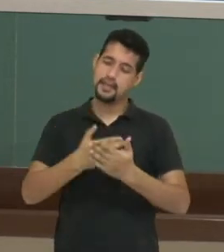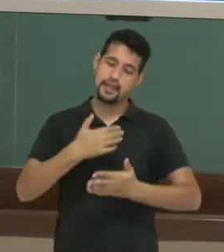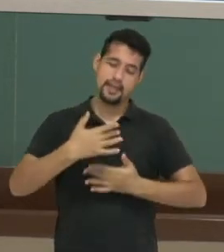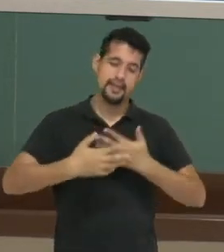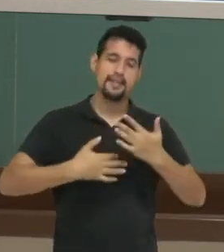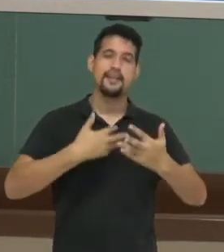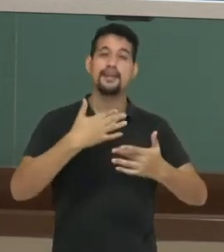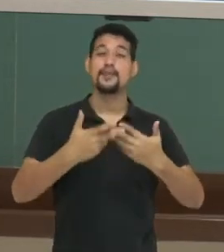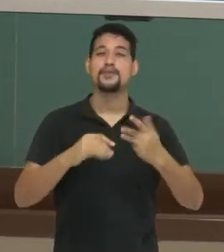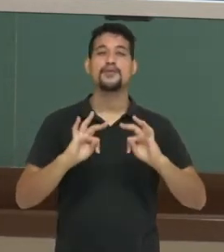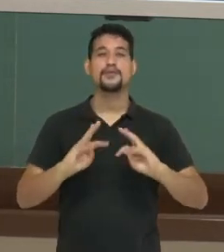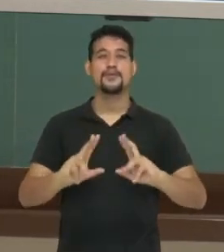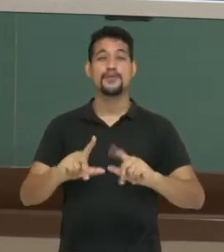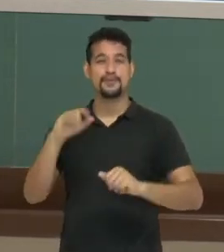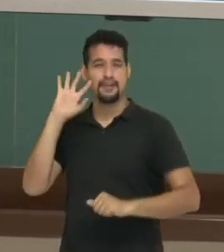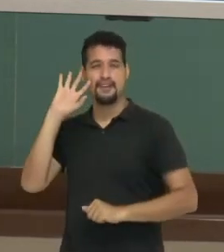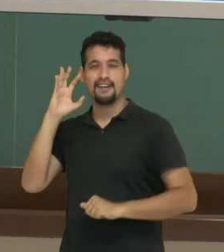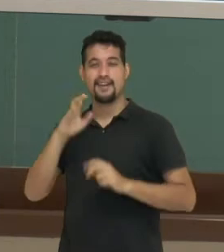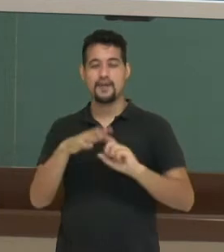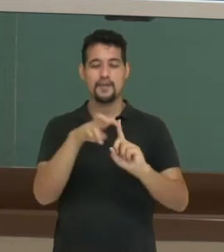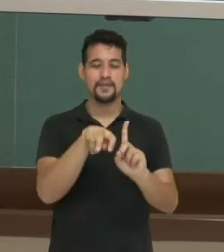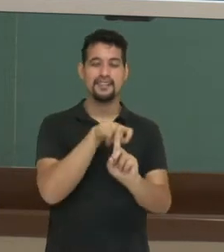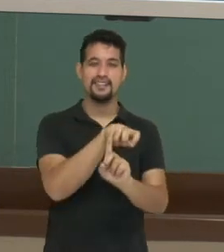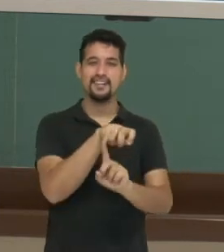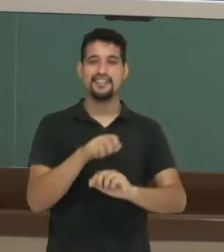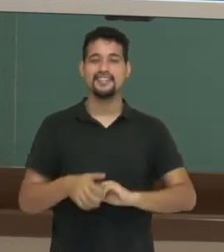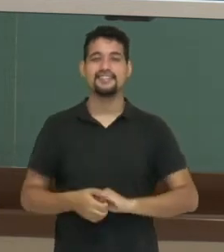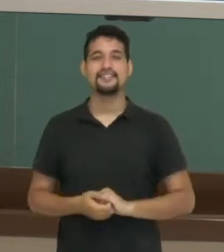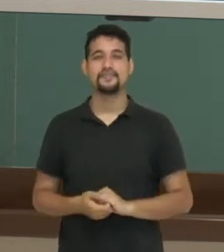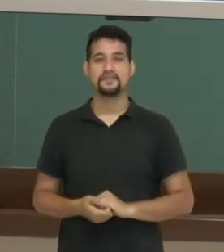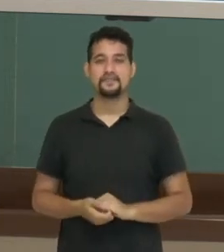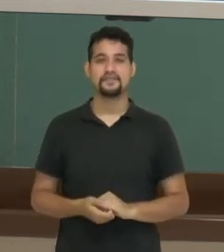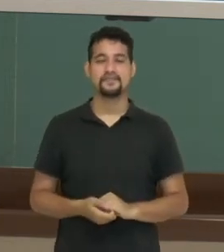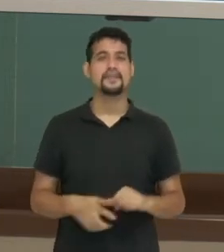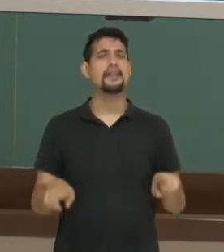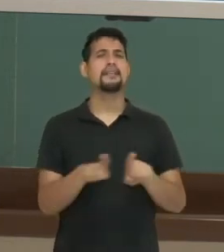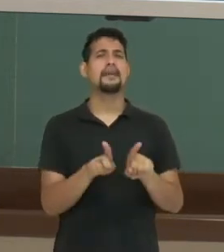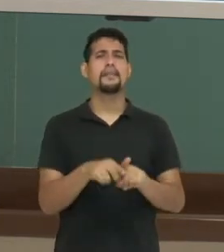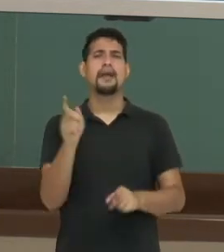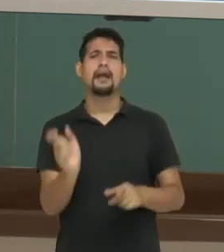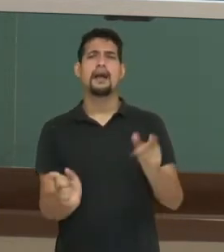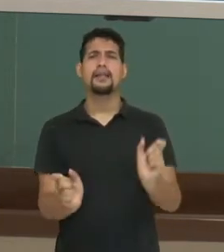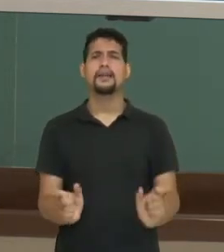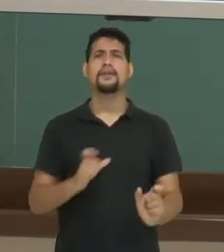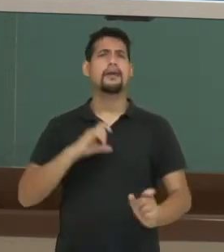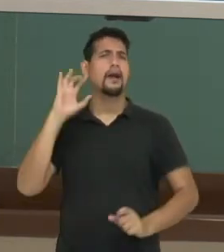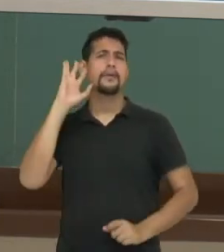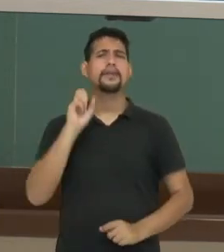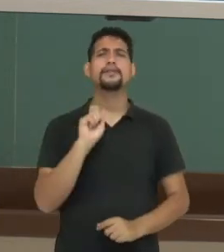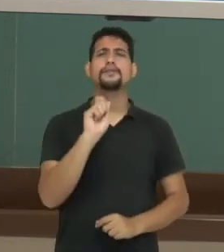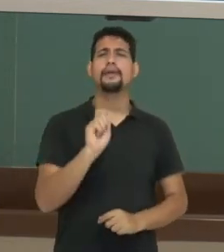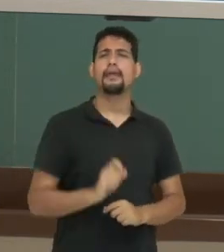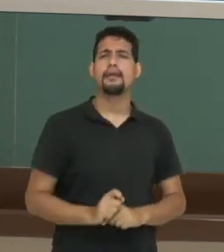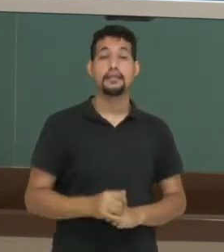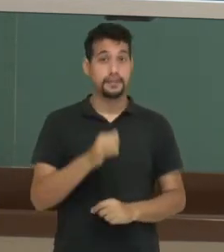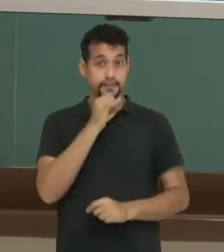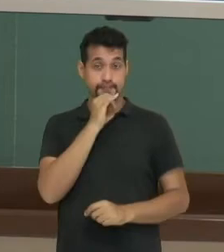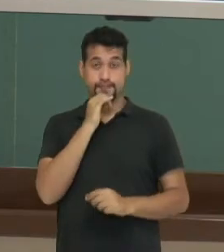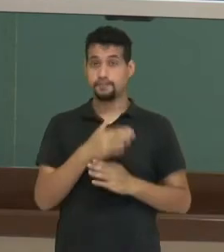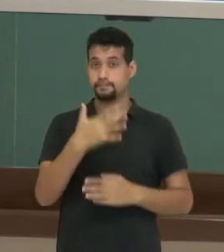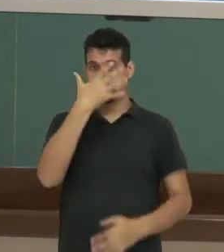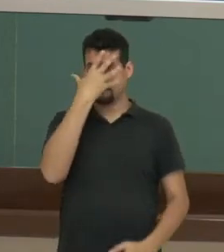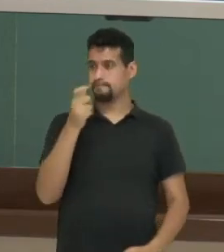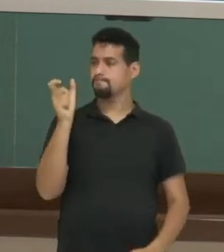principais acontecimentos dessa modalidade. As categorias, então, quando o caráter